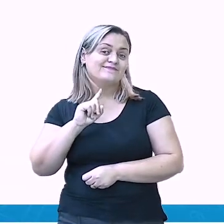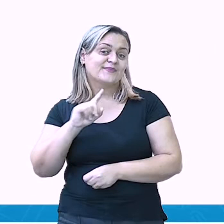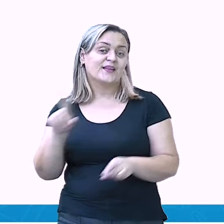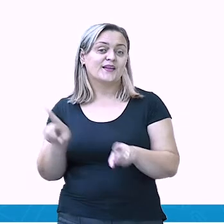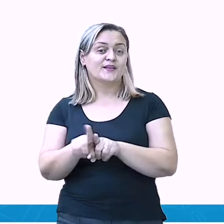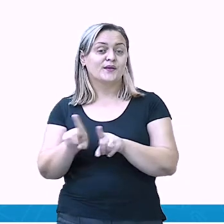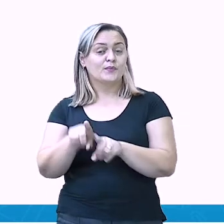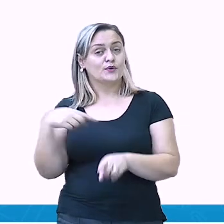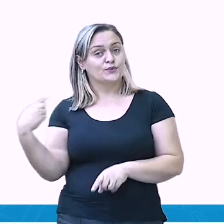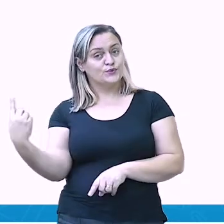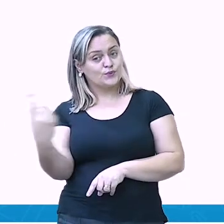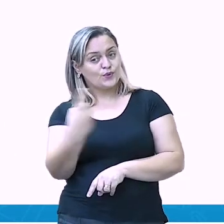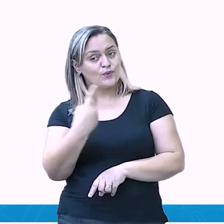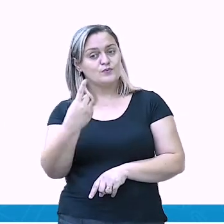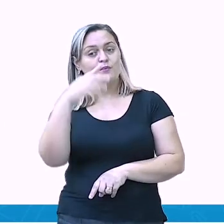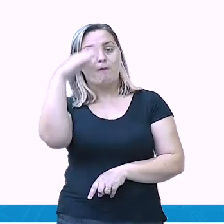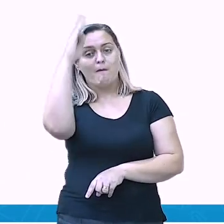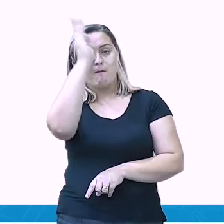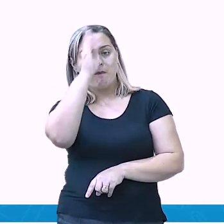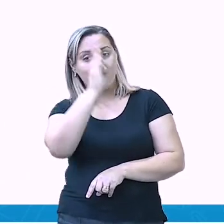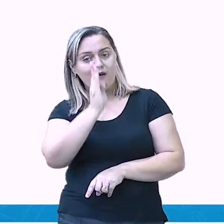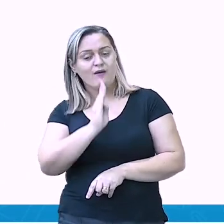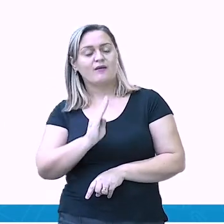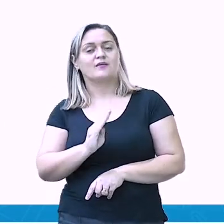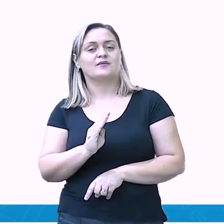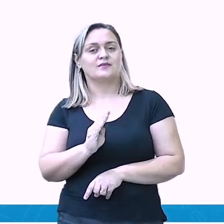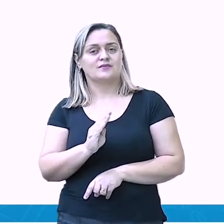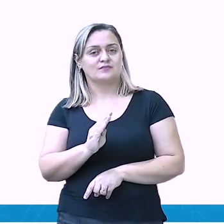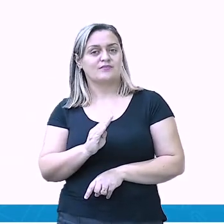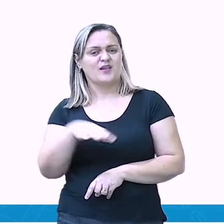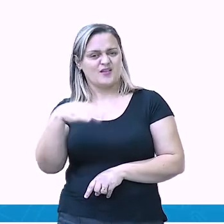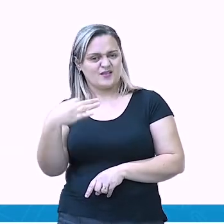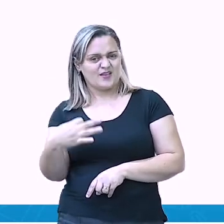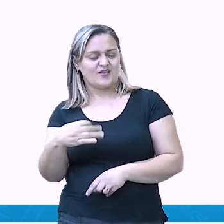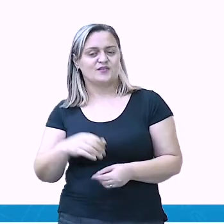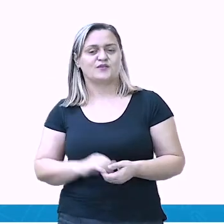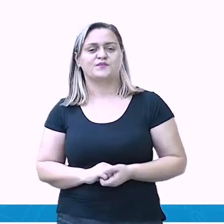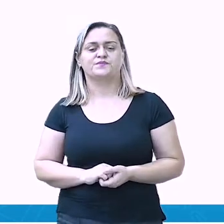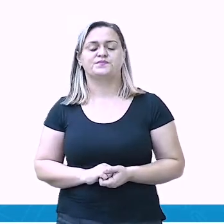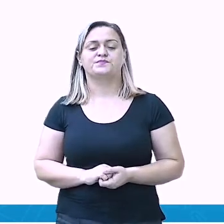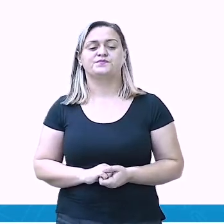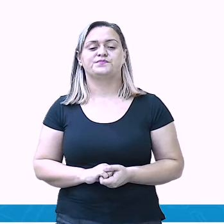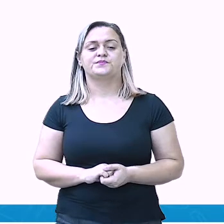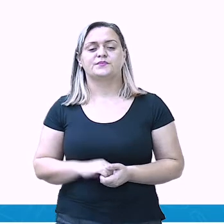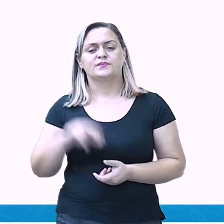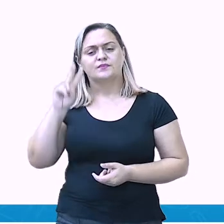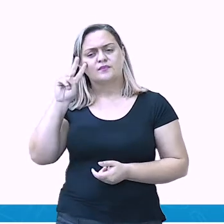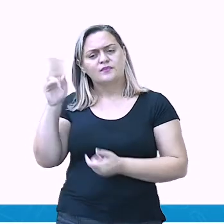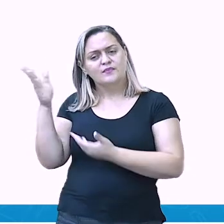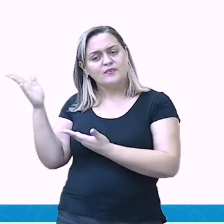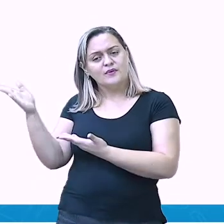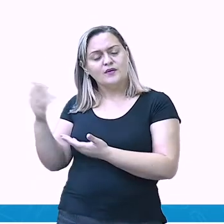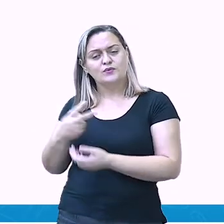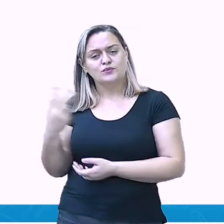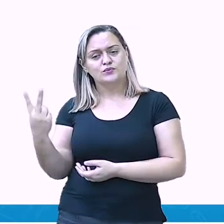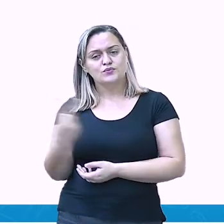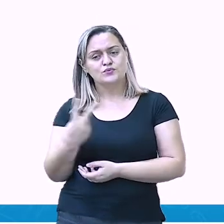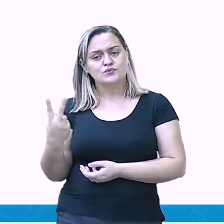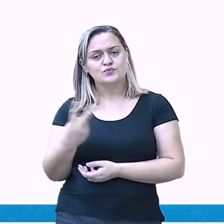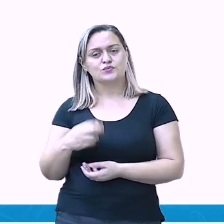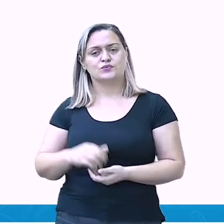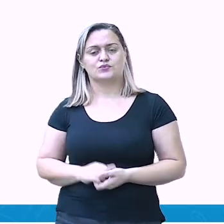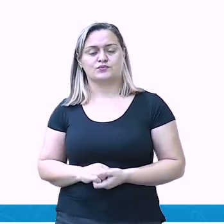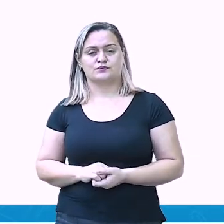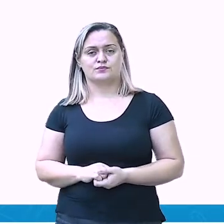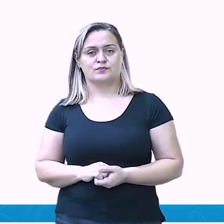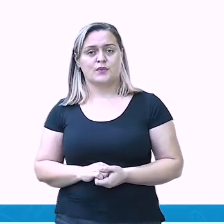nosso país, o Brasil, ok? E podemos fazer também o mapa da nossa própria